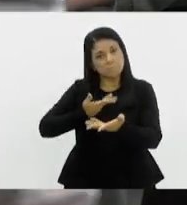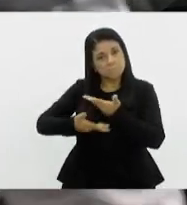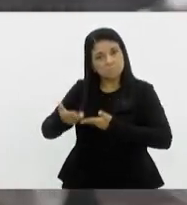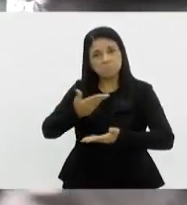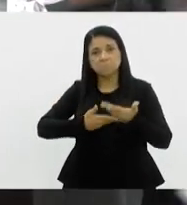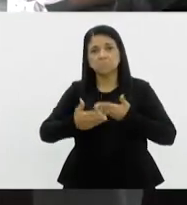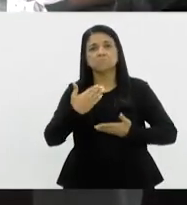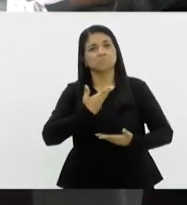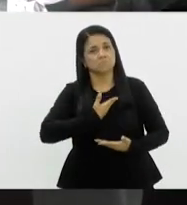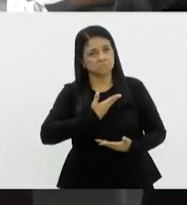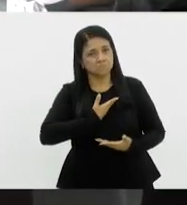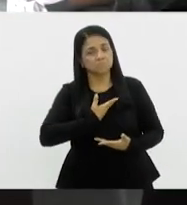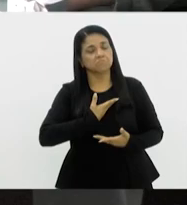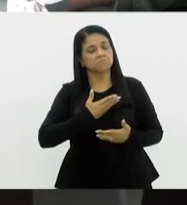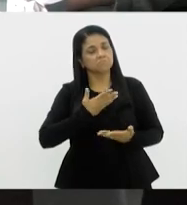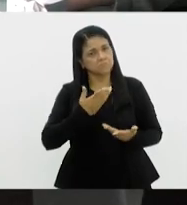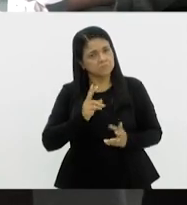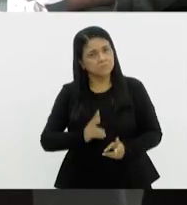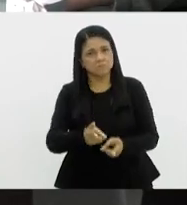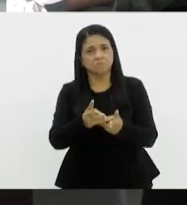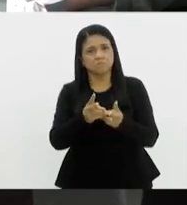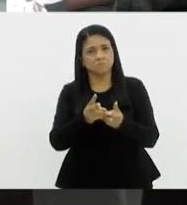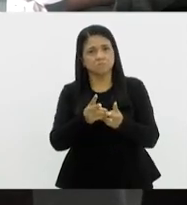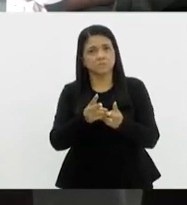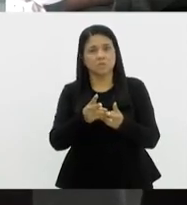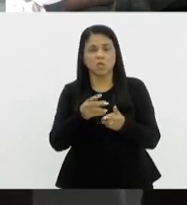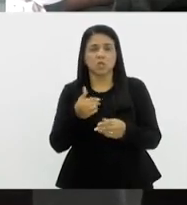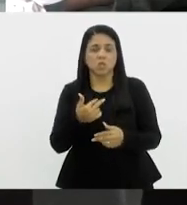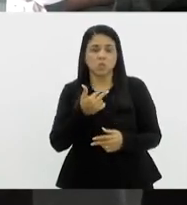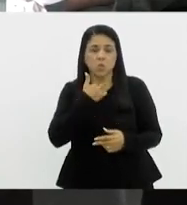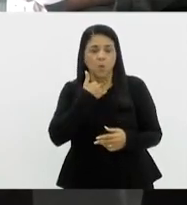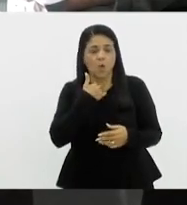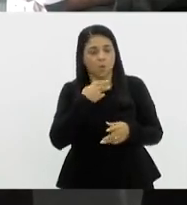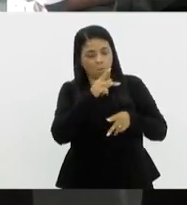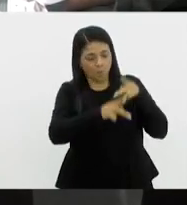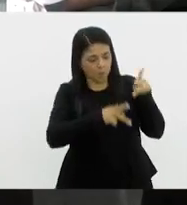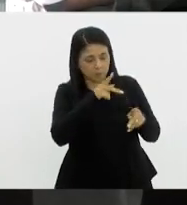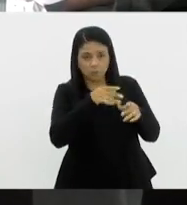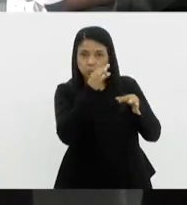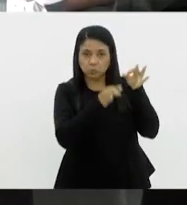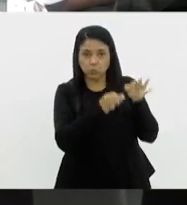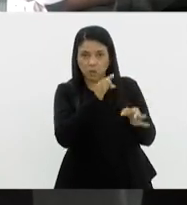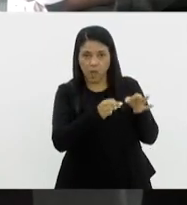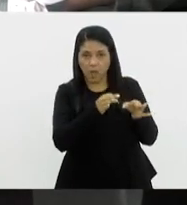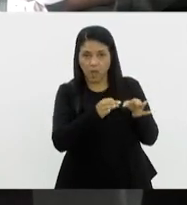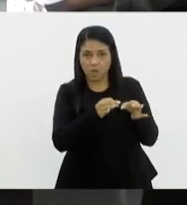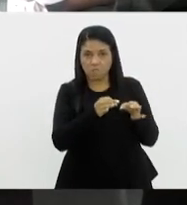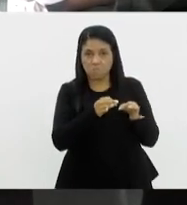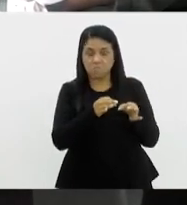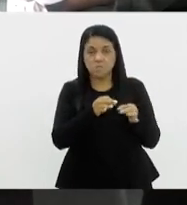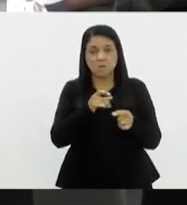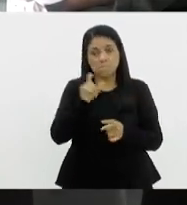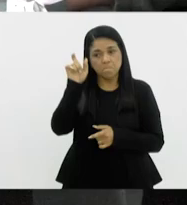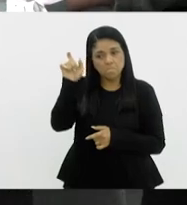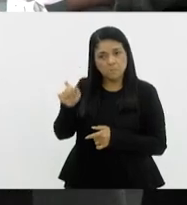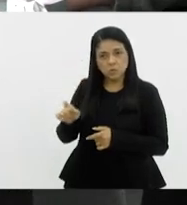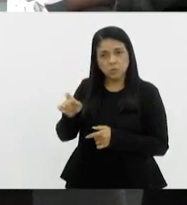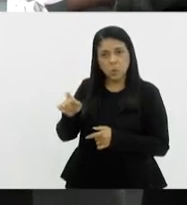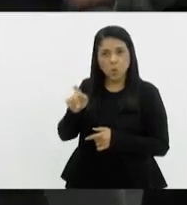A gente não pode julgar uma população pelo seu ditador de plantão.